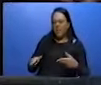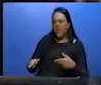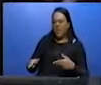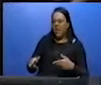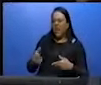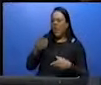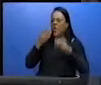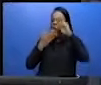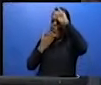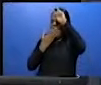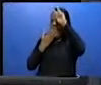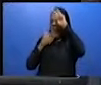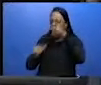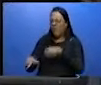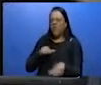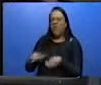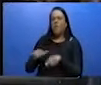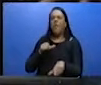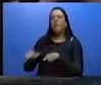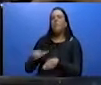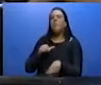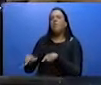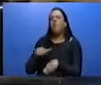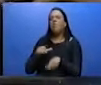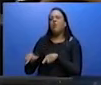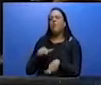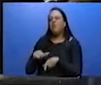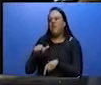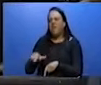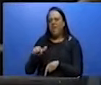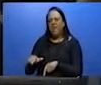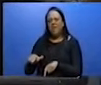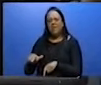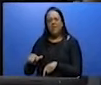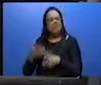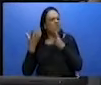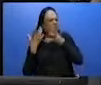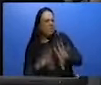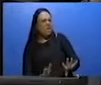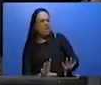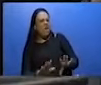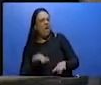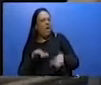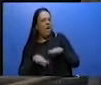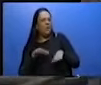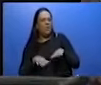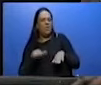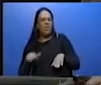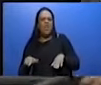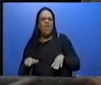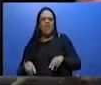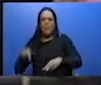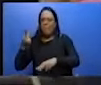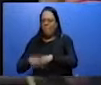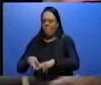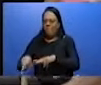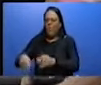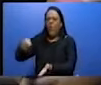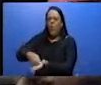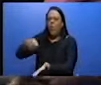plantio de cana. Nem sempre os nativos aceitavam o trabalho, então eram aprisionados e obrigados.